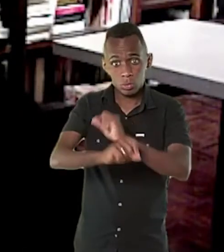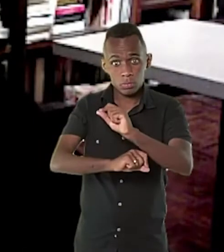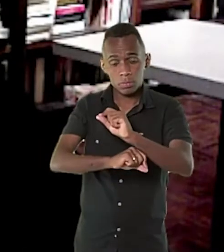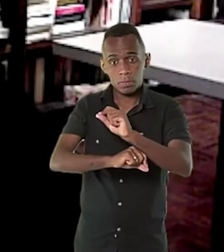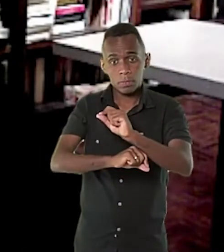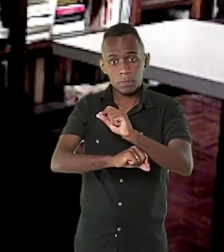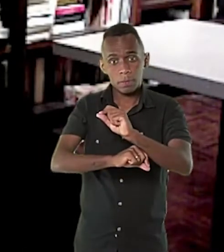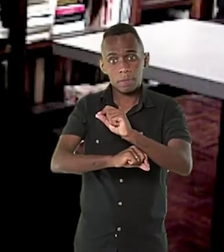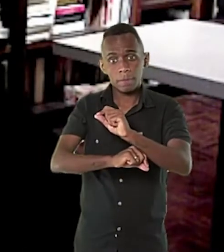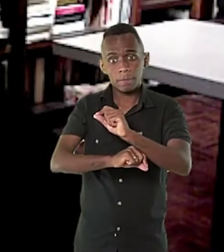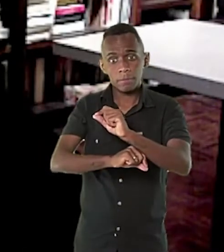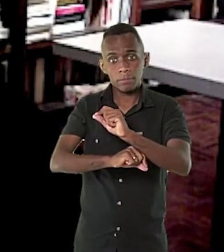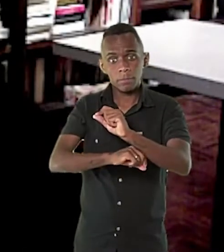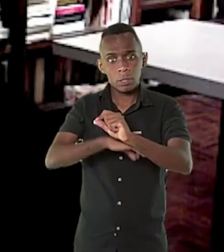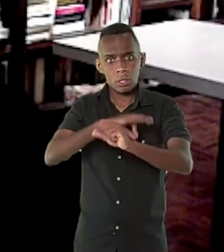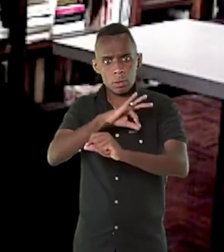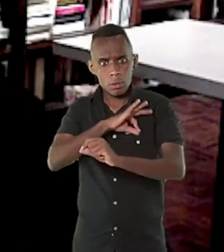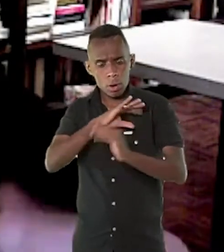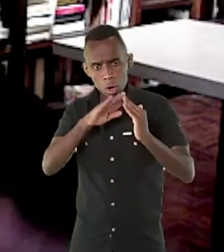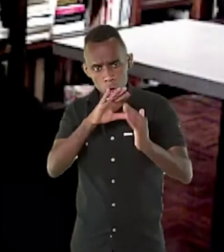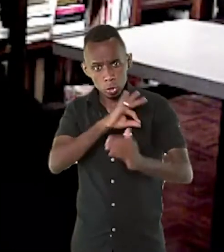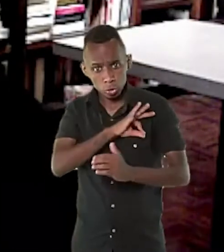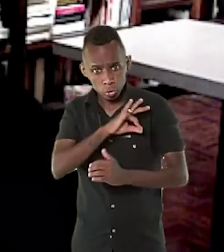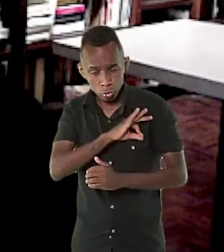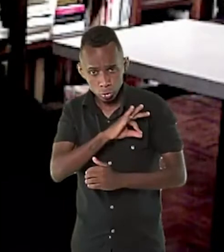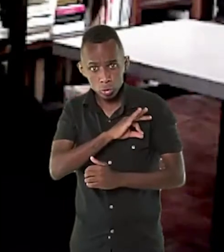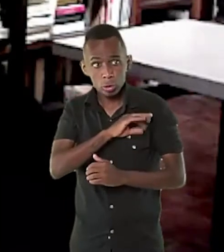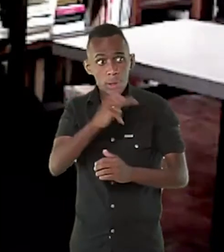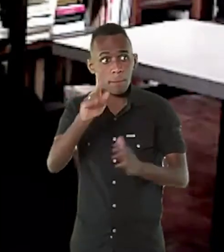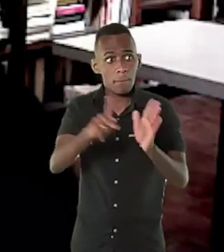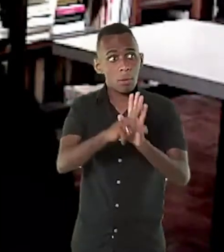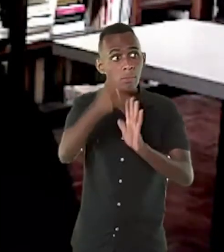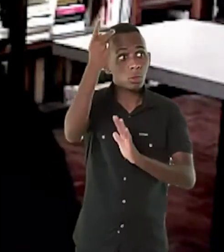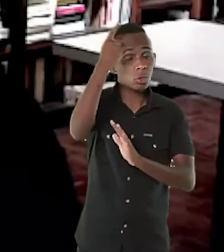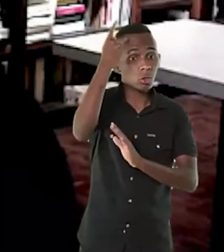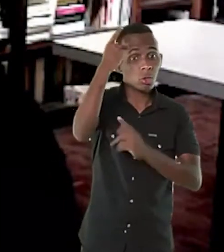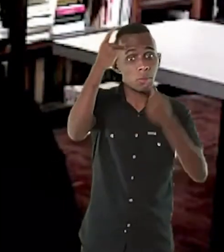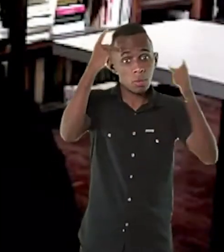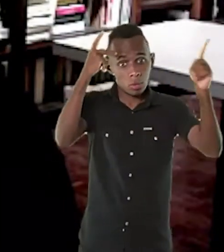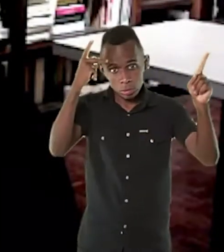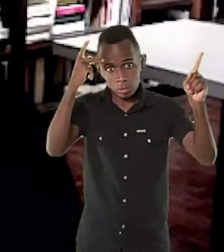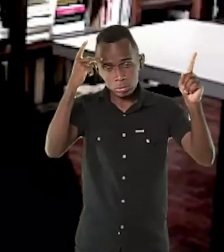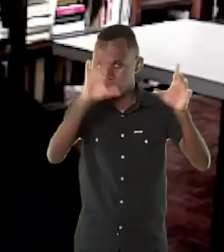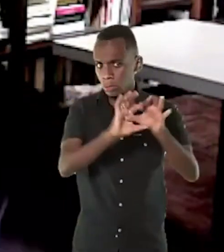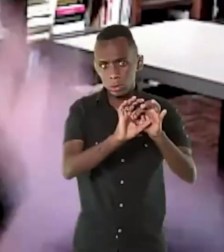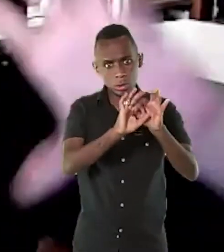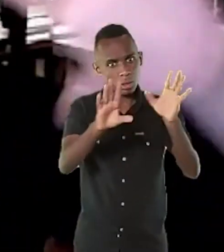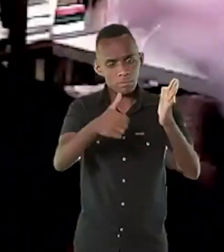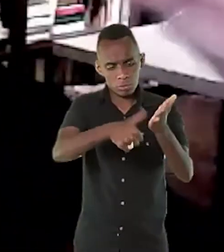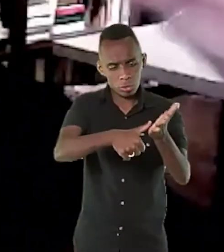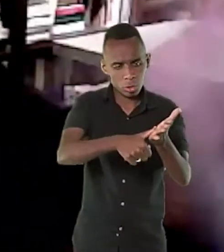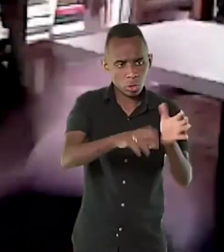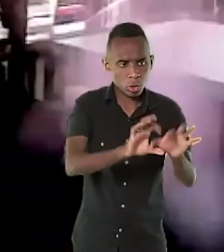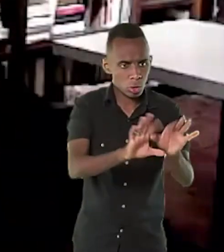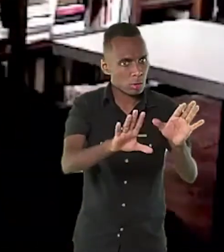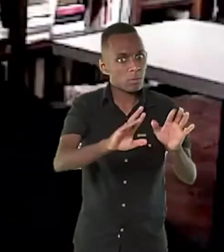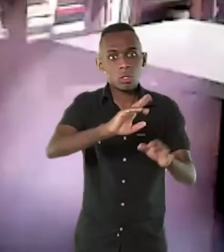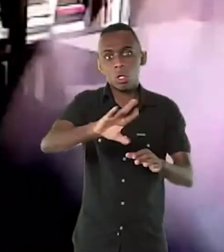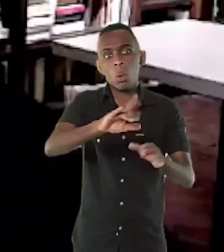a delegacia de São Paulo responsável pela a emissão dos RG.